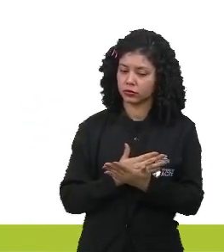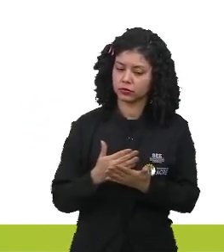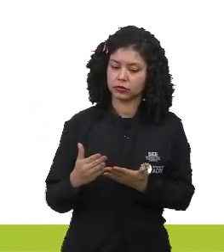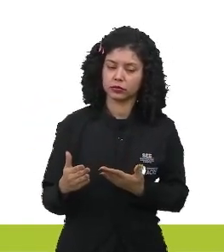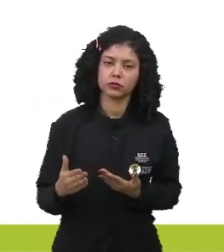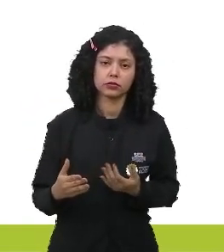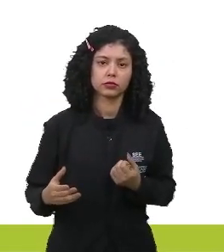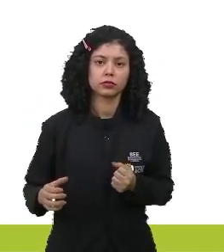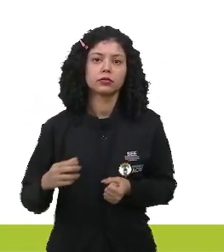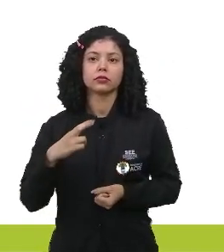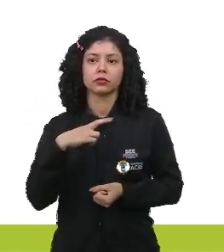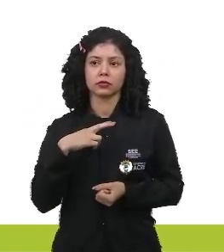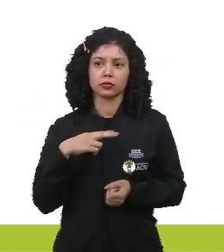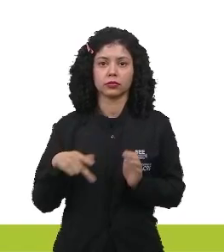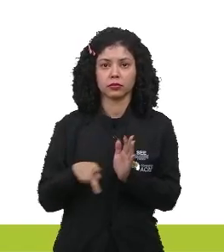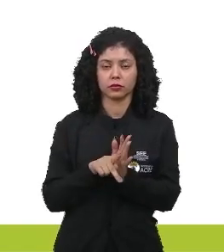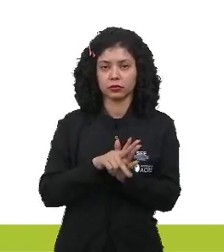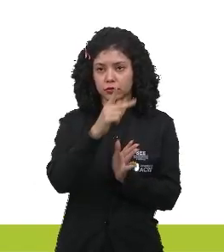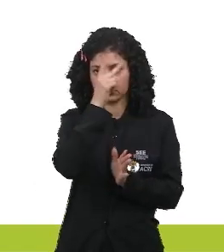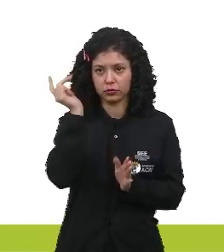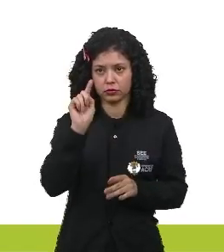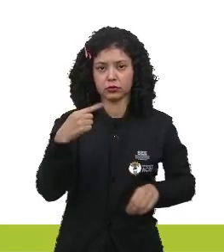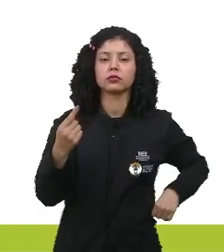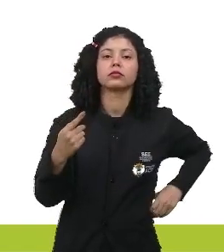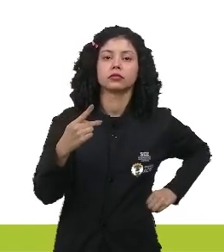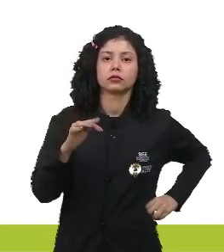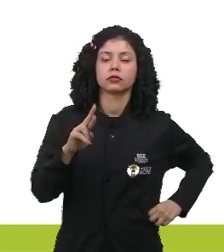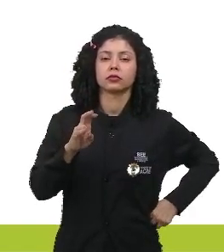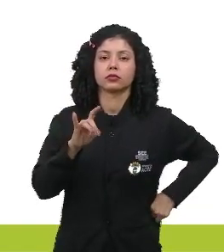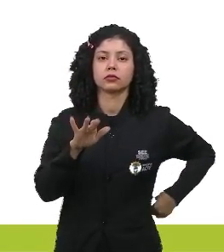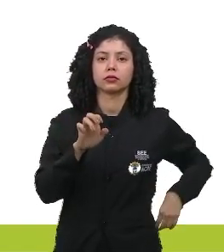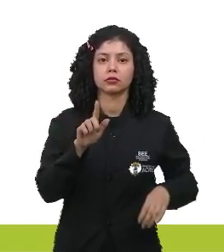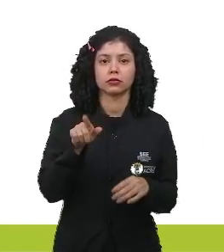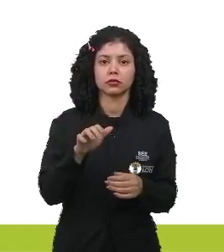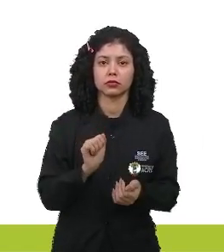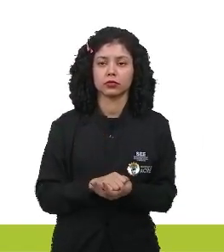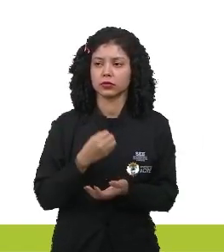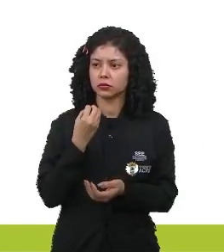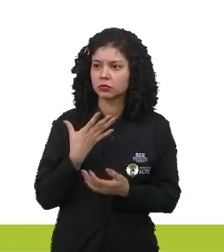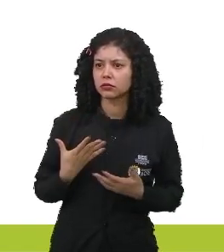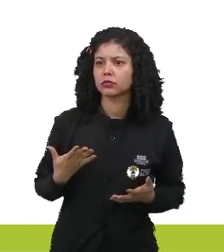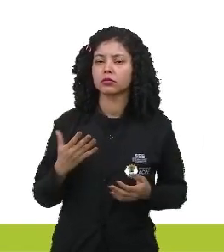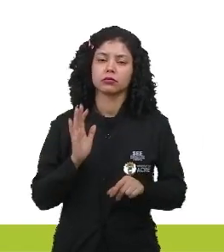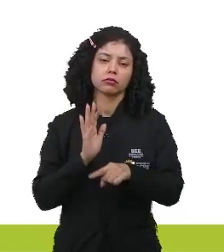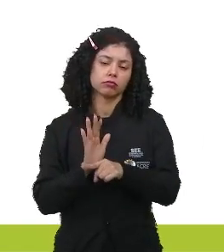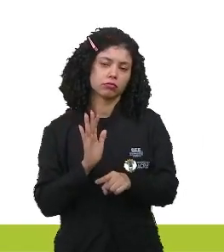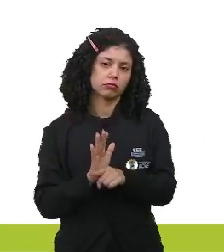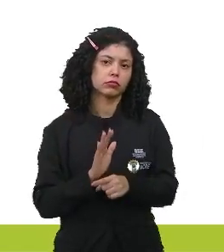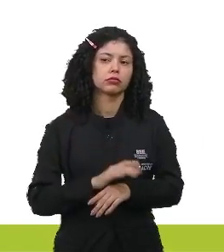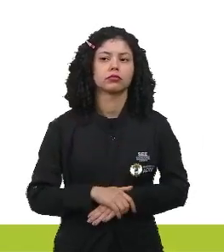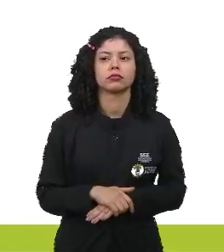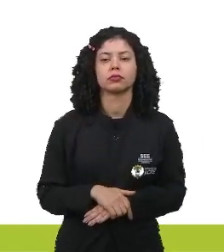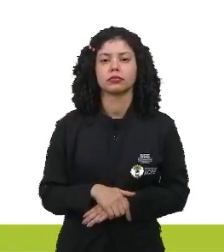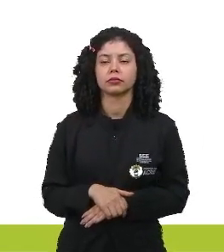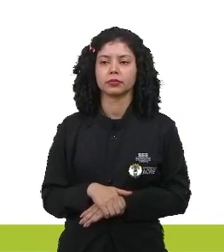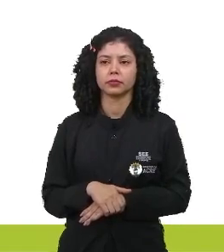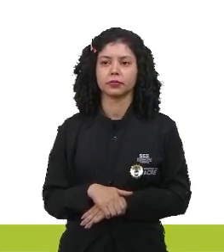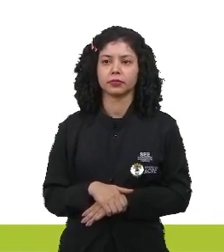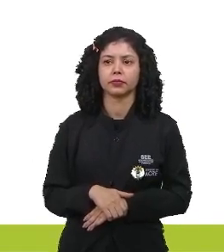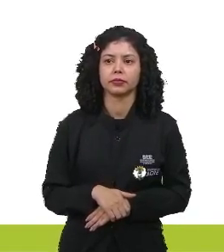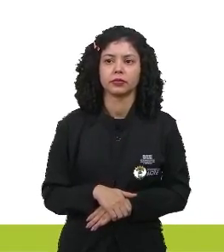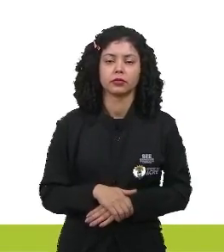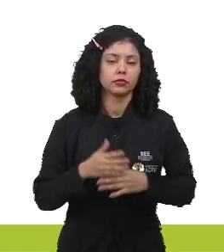ela privou as pessoas daquela pureza e daquela bondade daquela a ajuda da fratern digamos